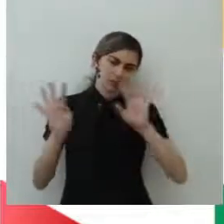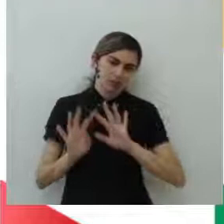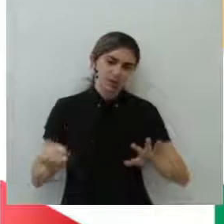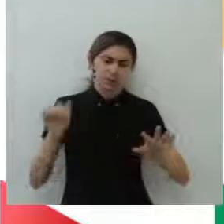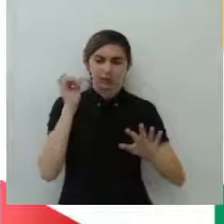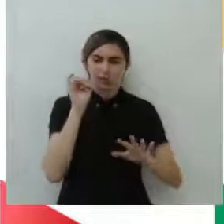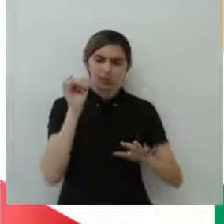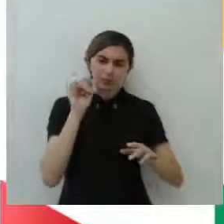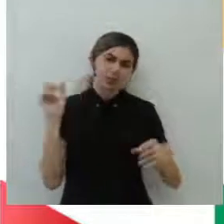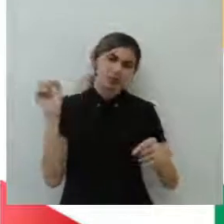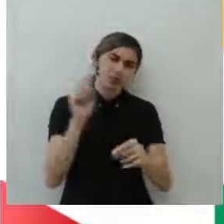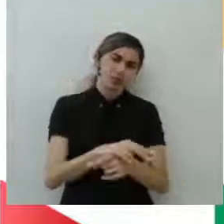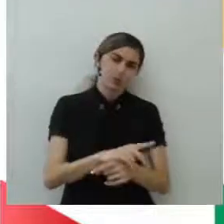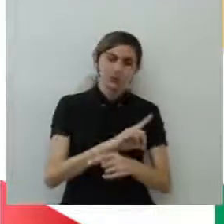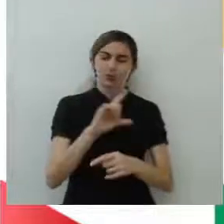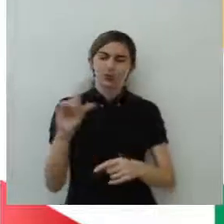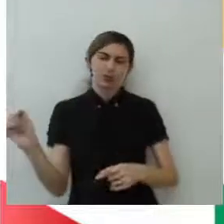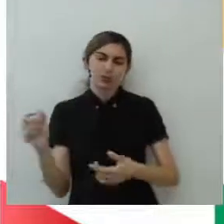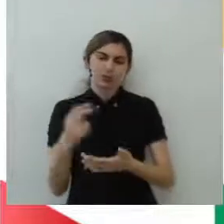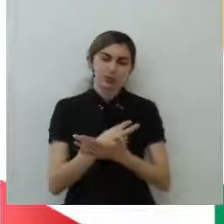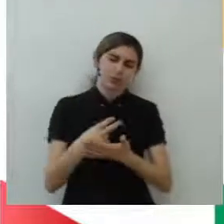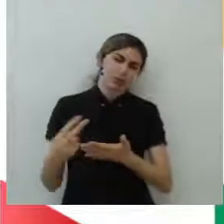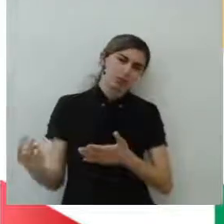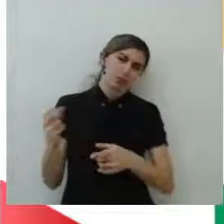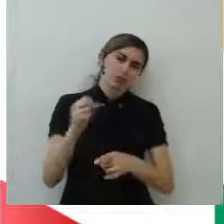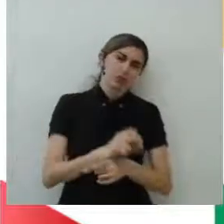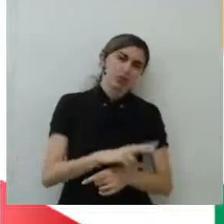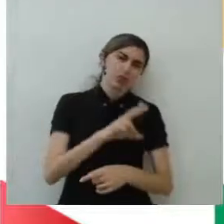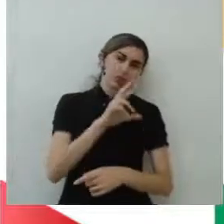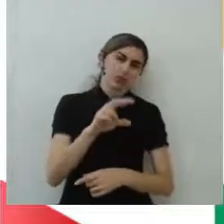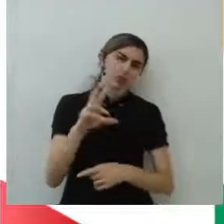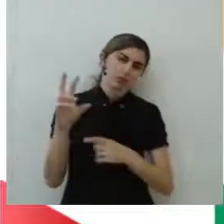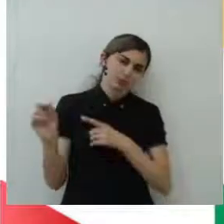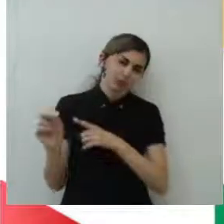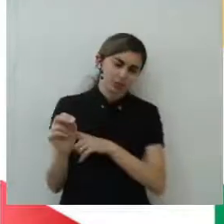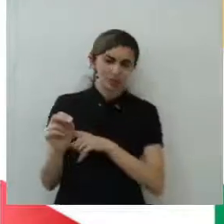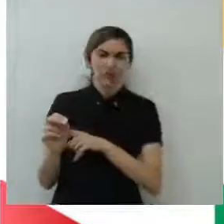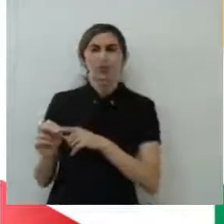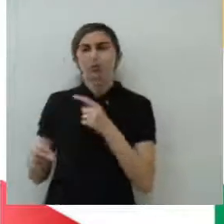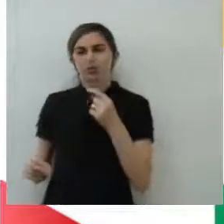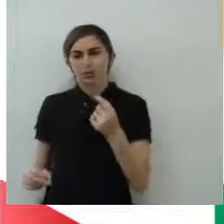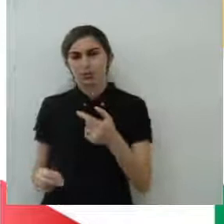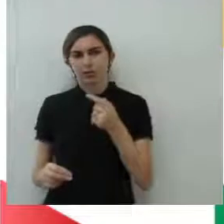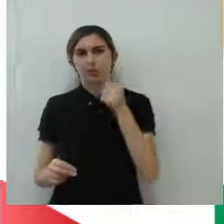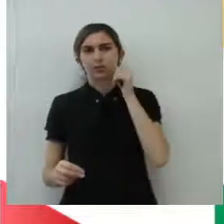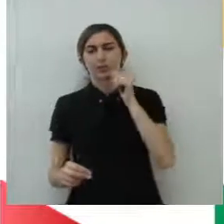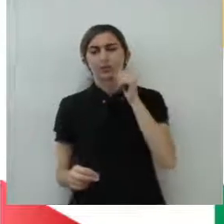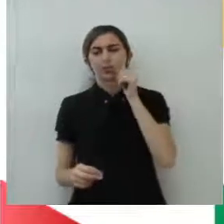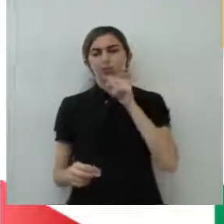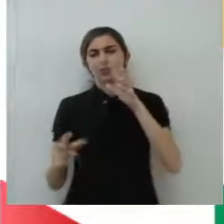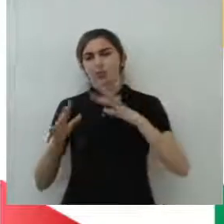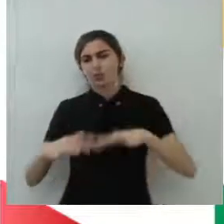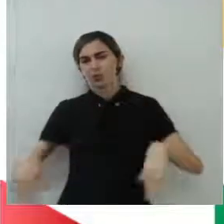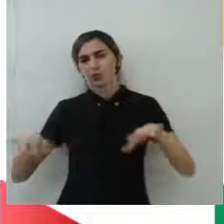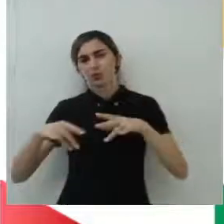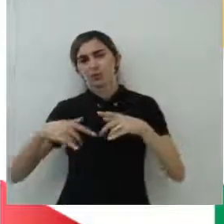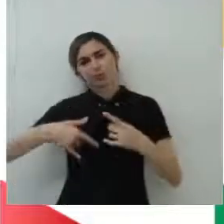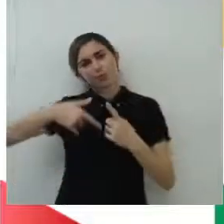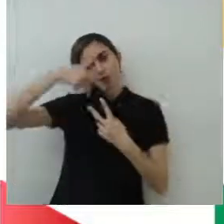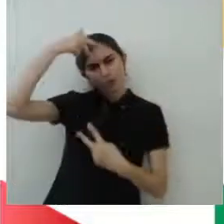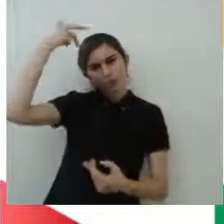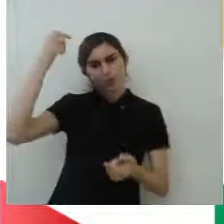que entravam e saíam, quase 500 chacretes. É muita gente, não é? Aquelas moças que ficavam de maiô,